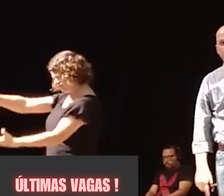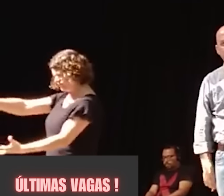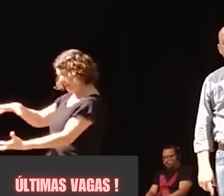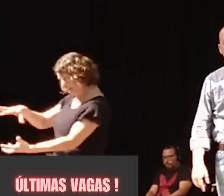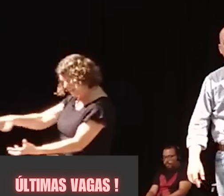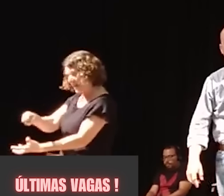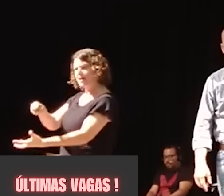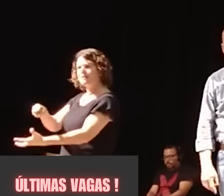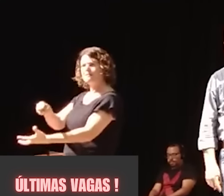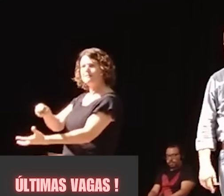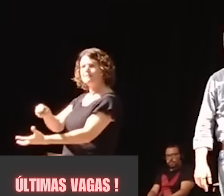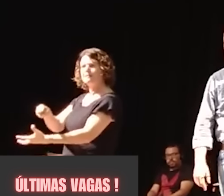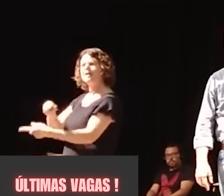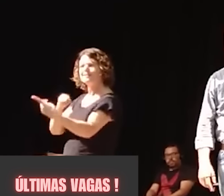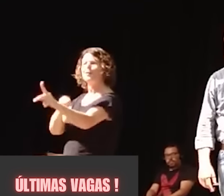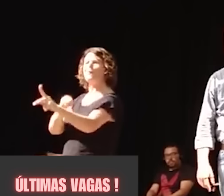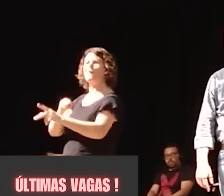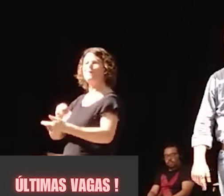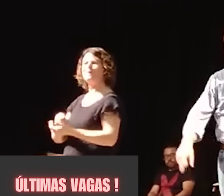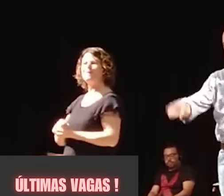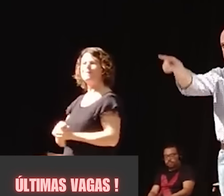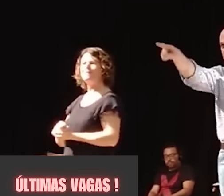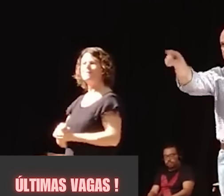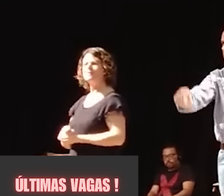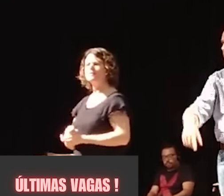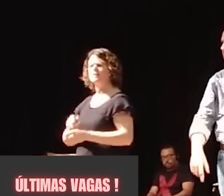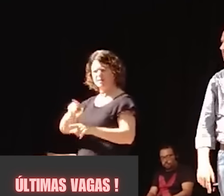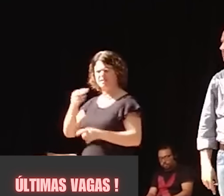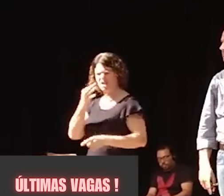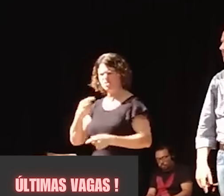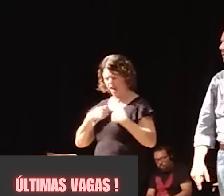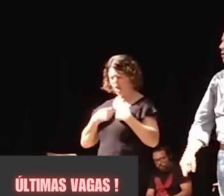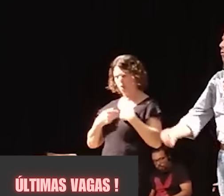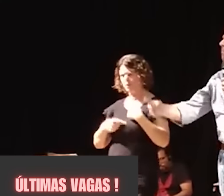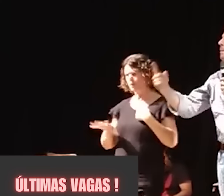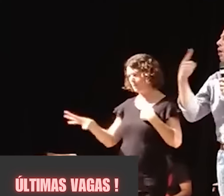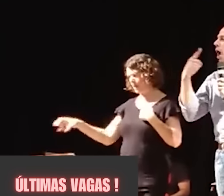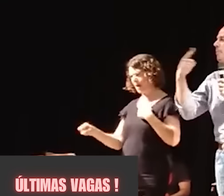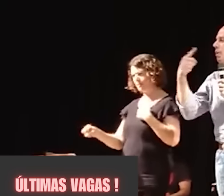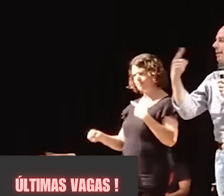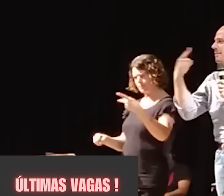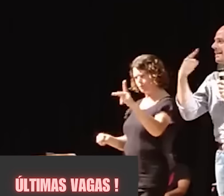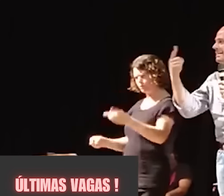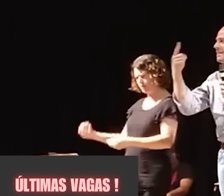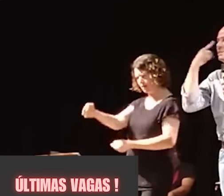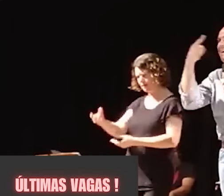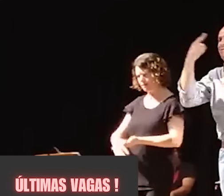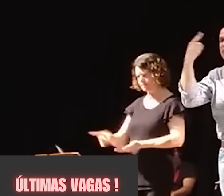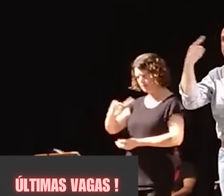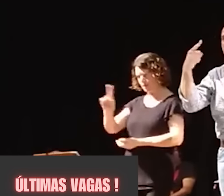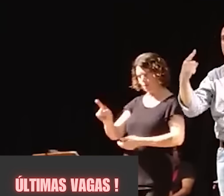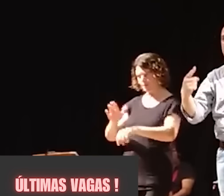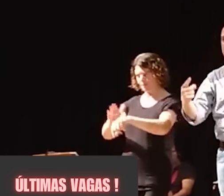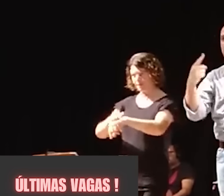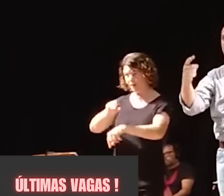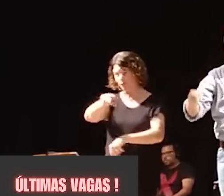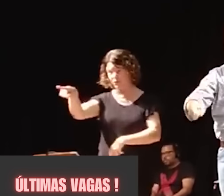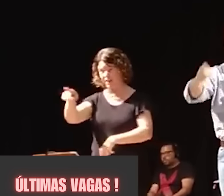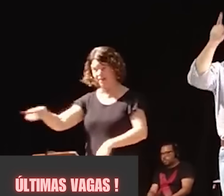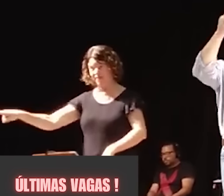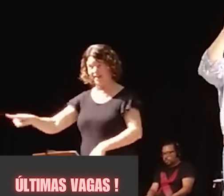que vou tirar por você é você que vai te dar o pior problema que existe na vida